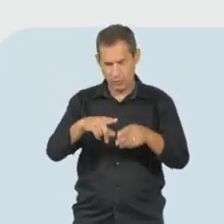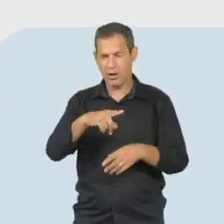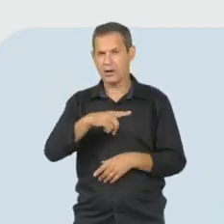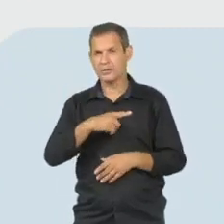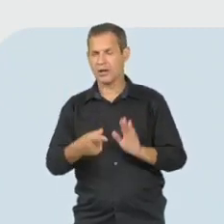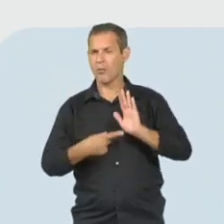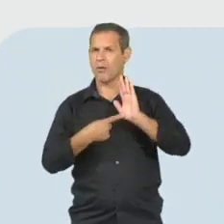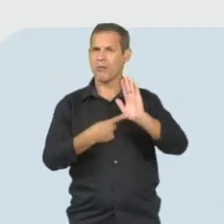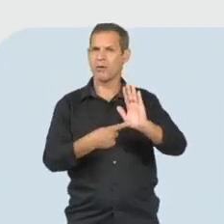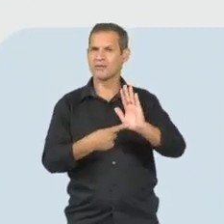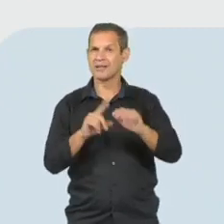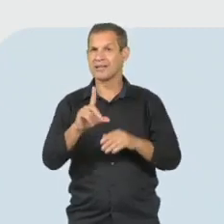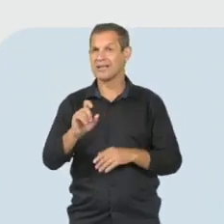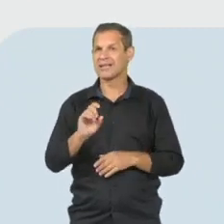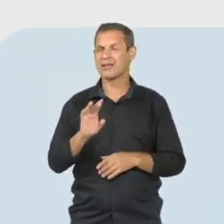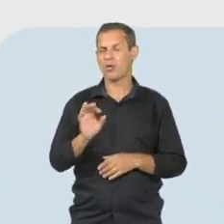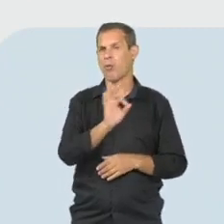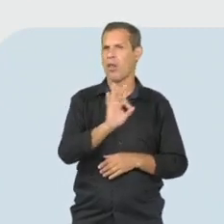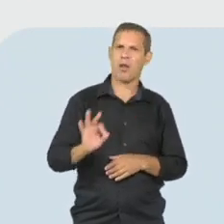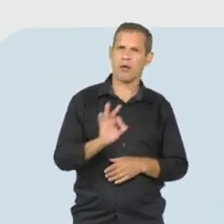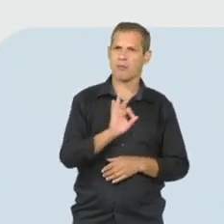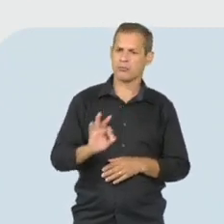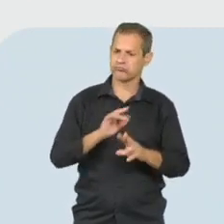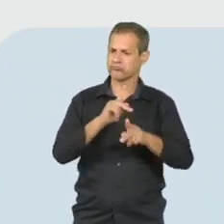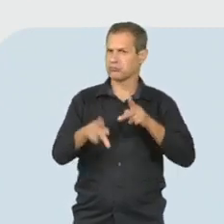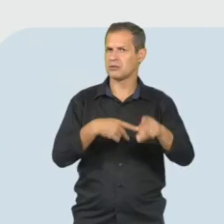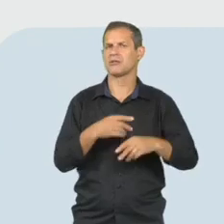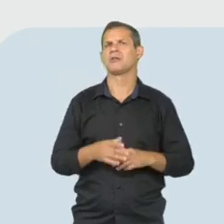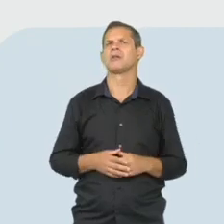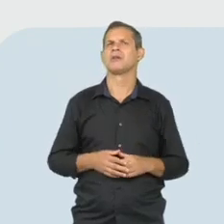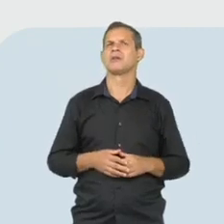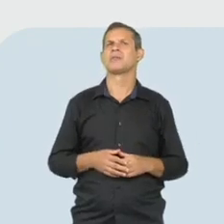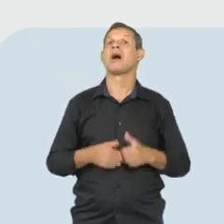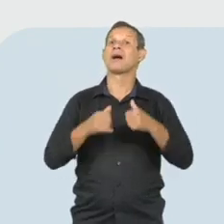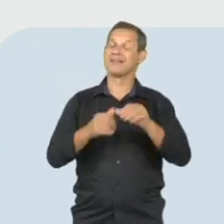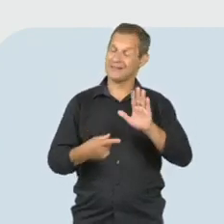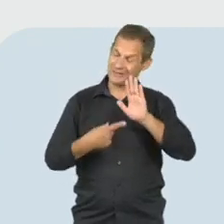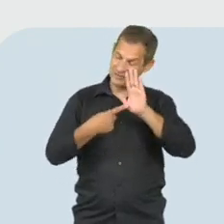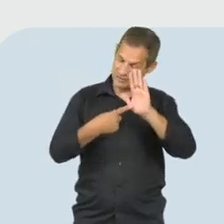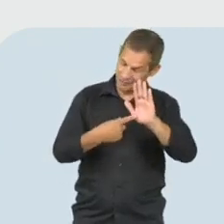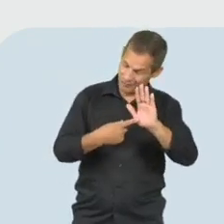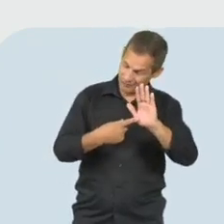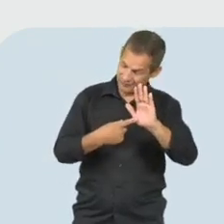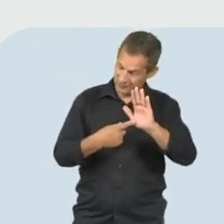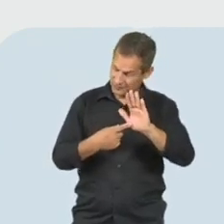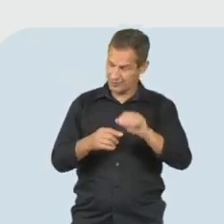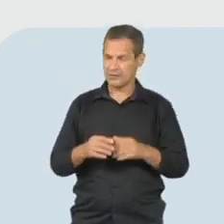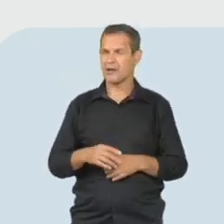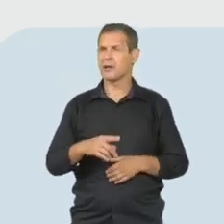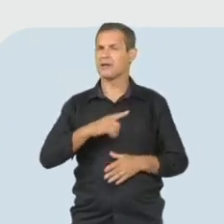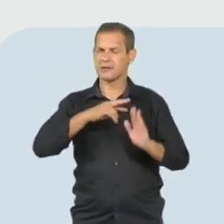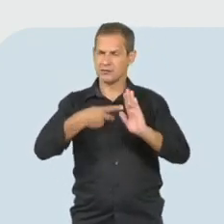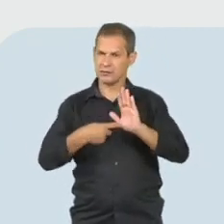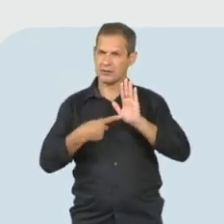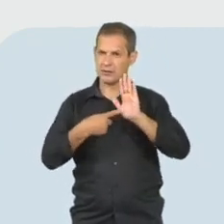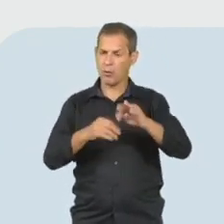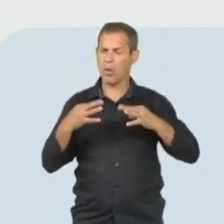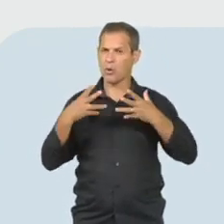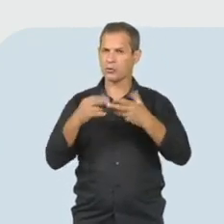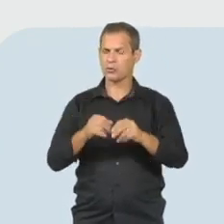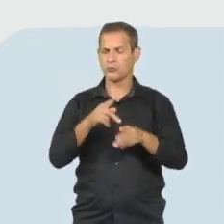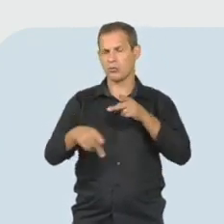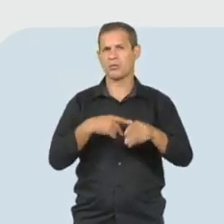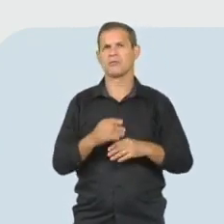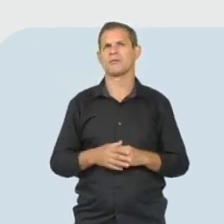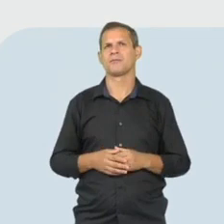uma amostra, que seria só uma parte dessa população, e essa amostra vai ser representativa, ela vai representar toda a minha